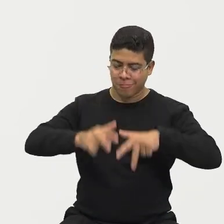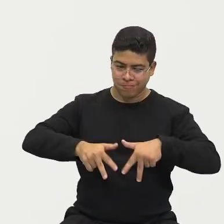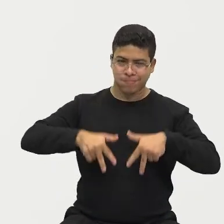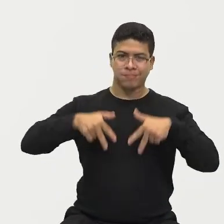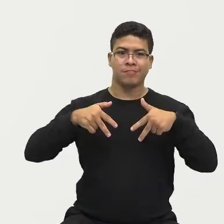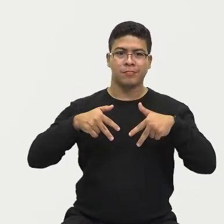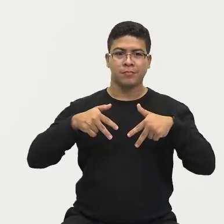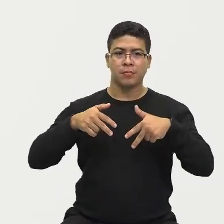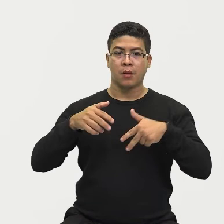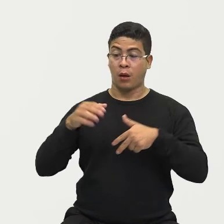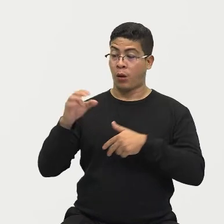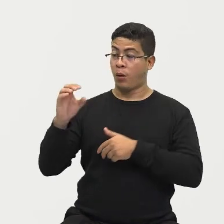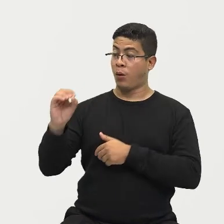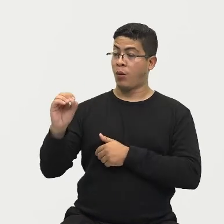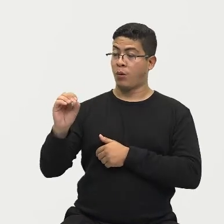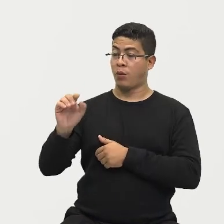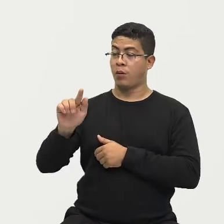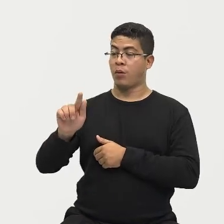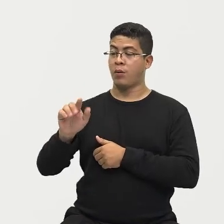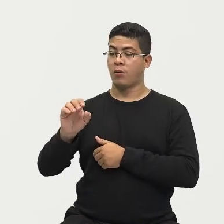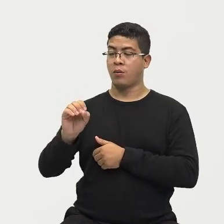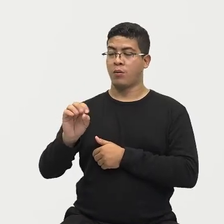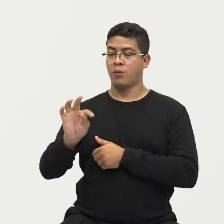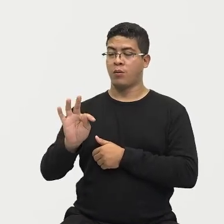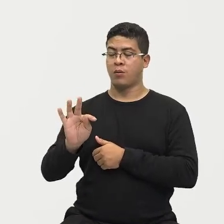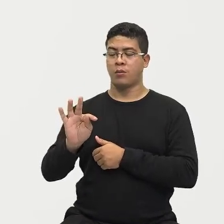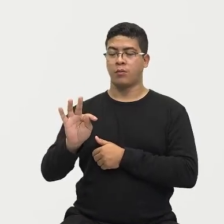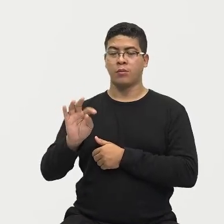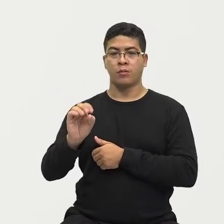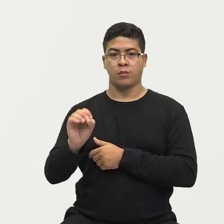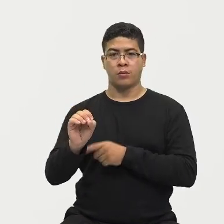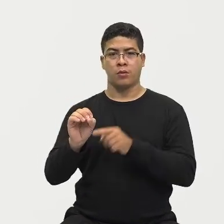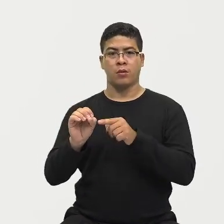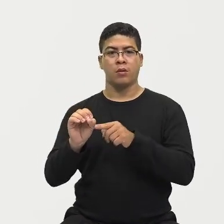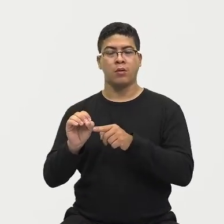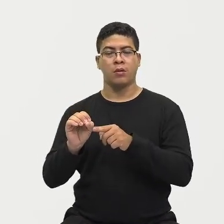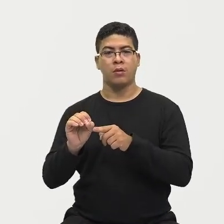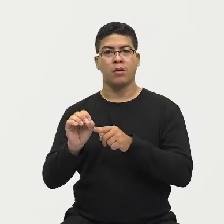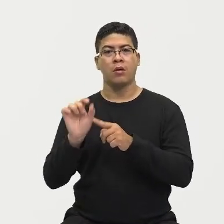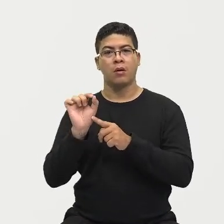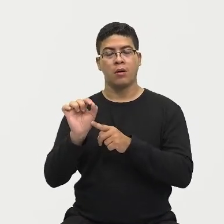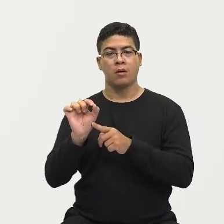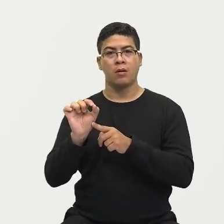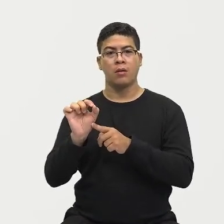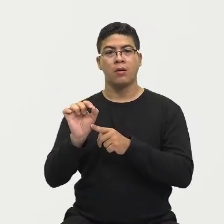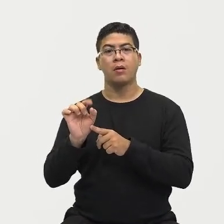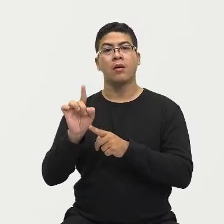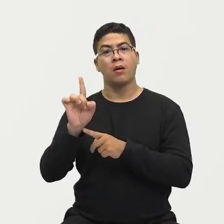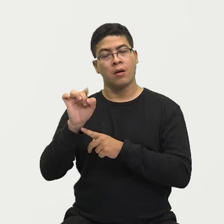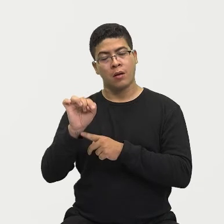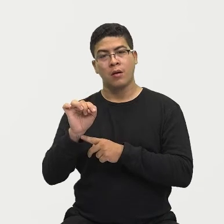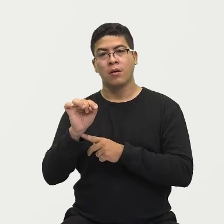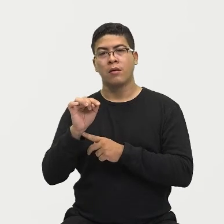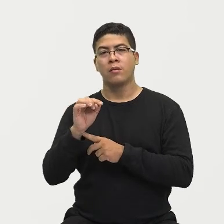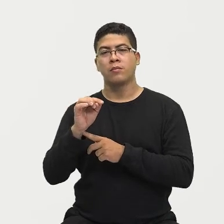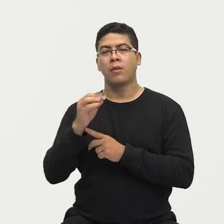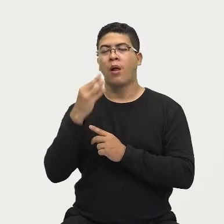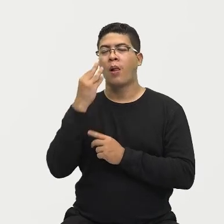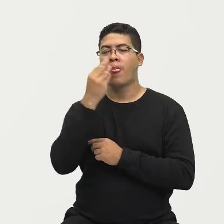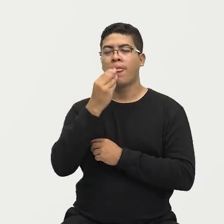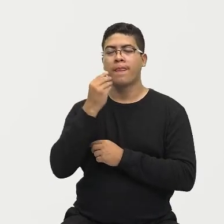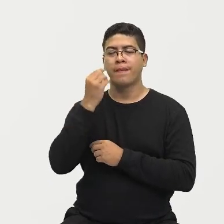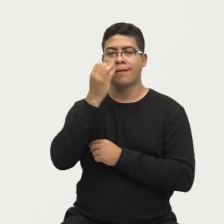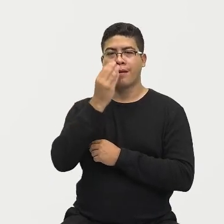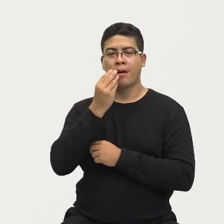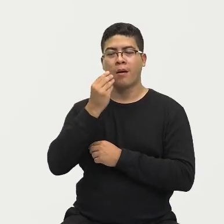o gosto. O gosto. Verbo é gostar. Então, o gosto revigorante, o sabor.